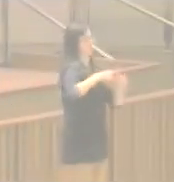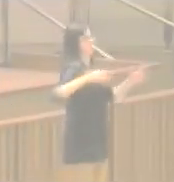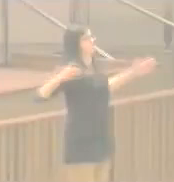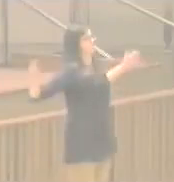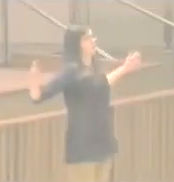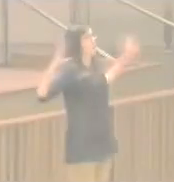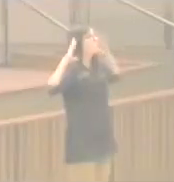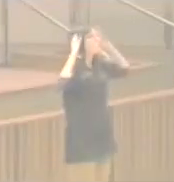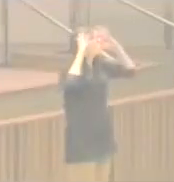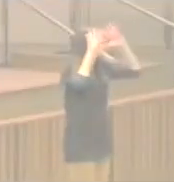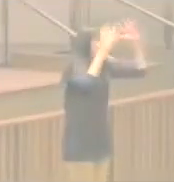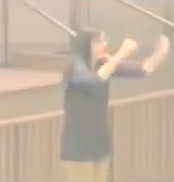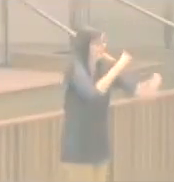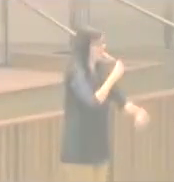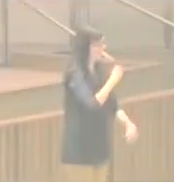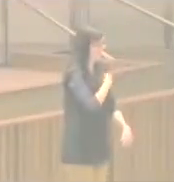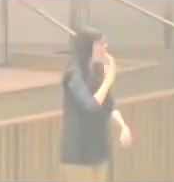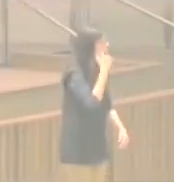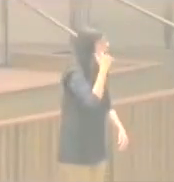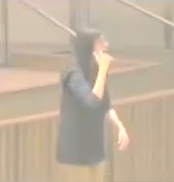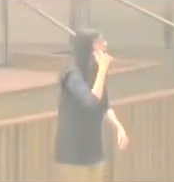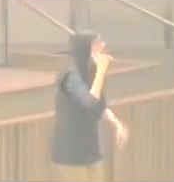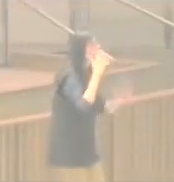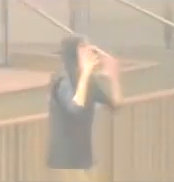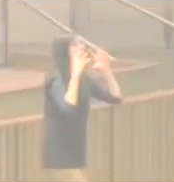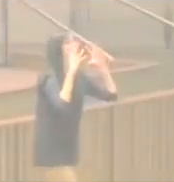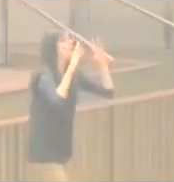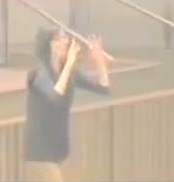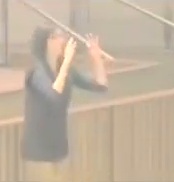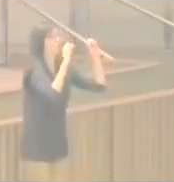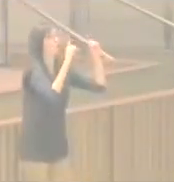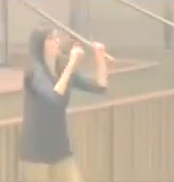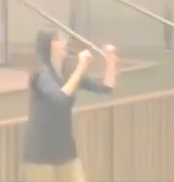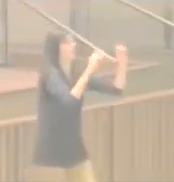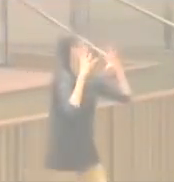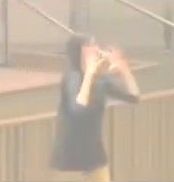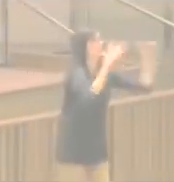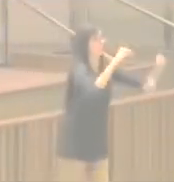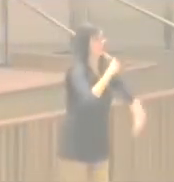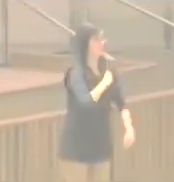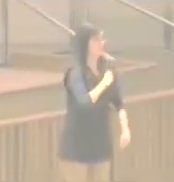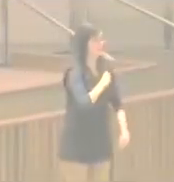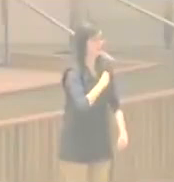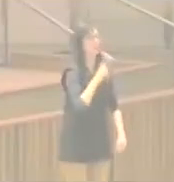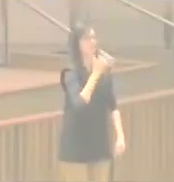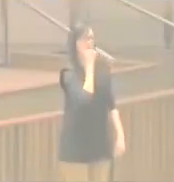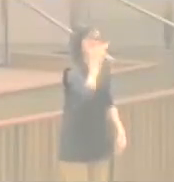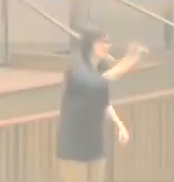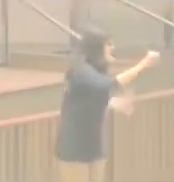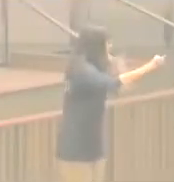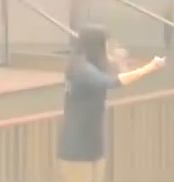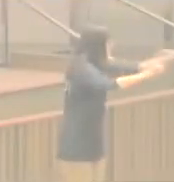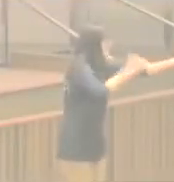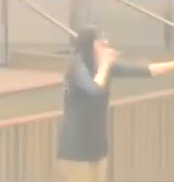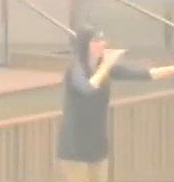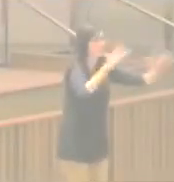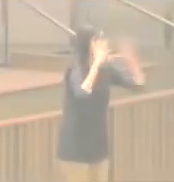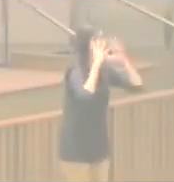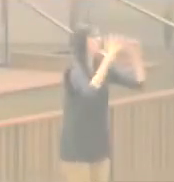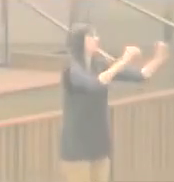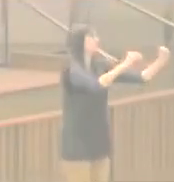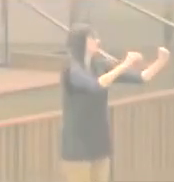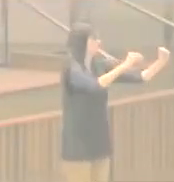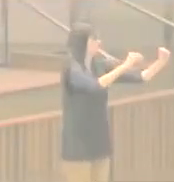que todo o pecado, presta atenção nisso, todo pecado possa ser perdoado, para